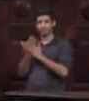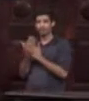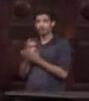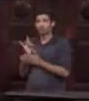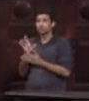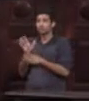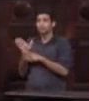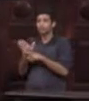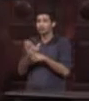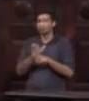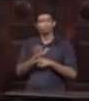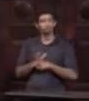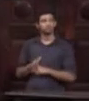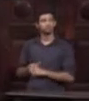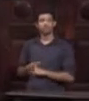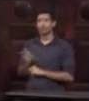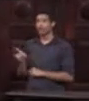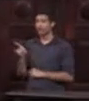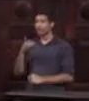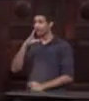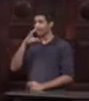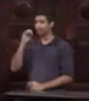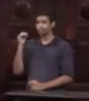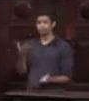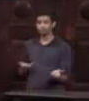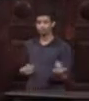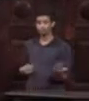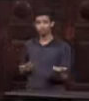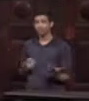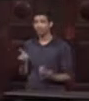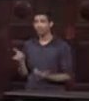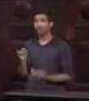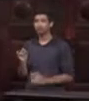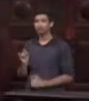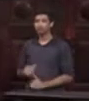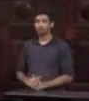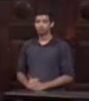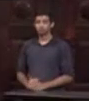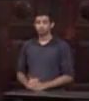socioeducativa, esse adolescente foi brutalmente